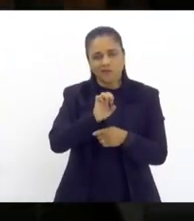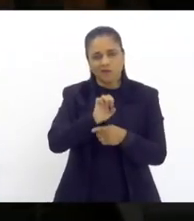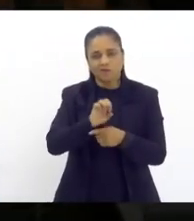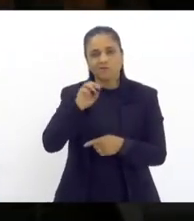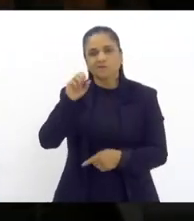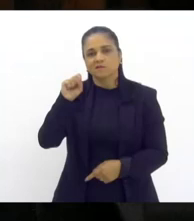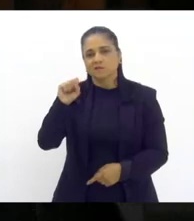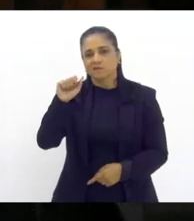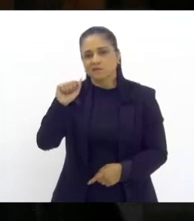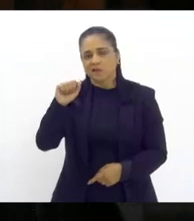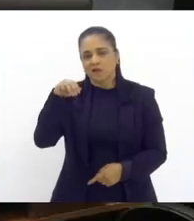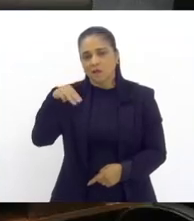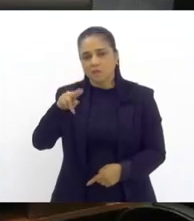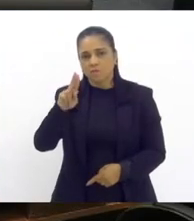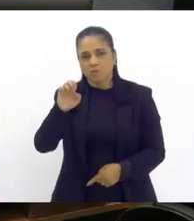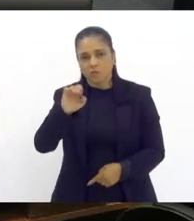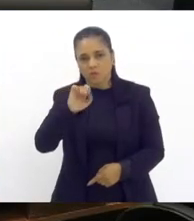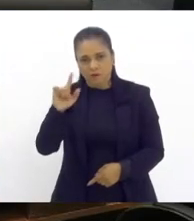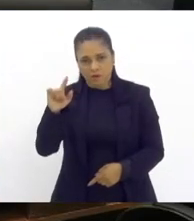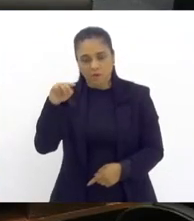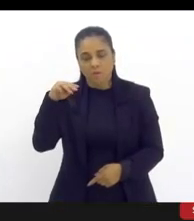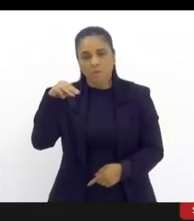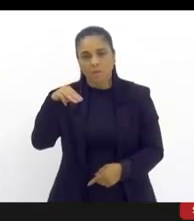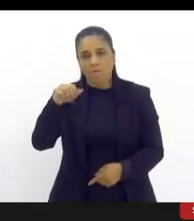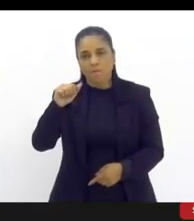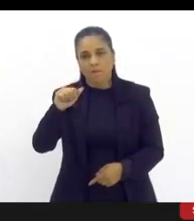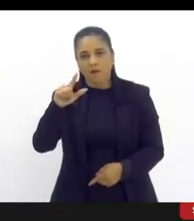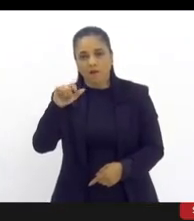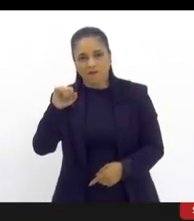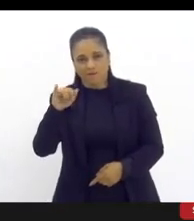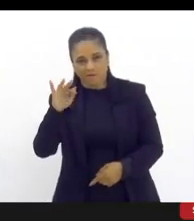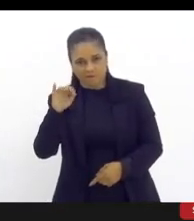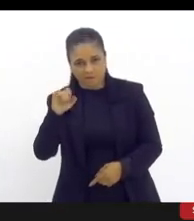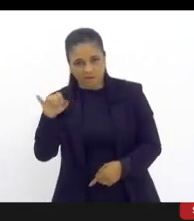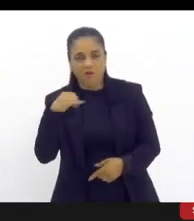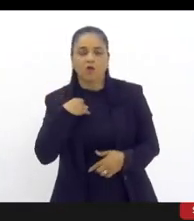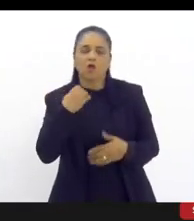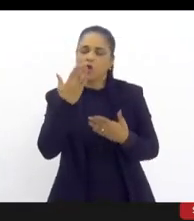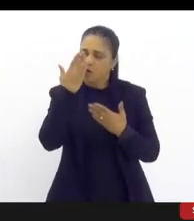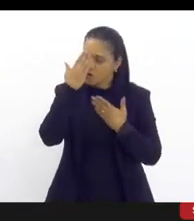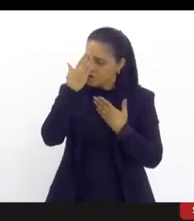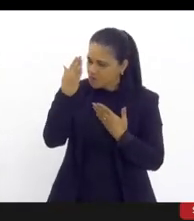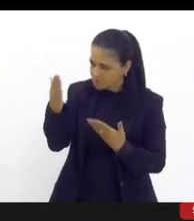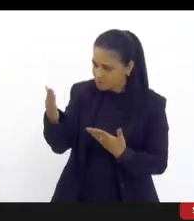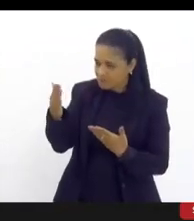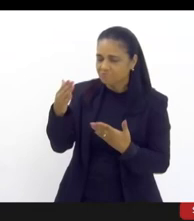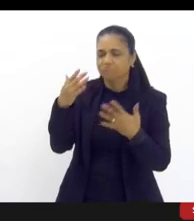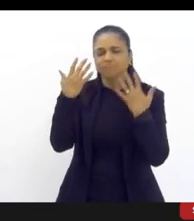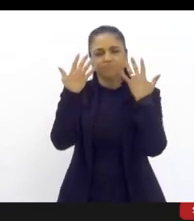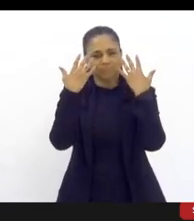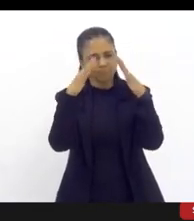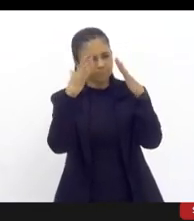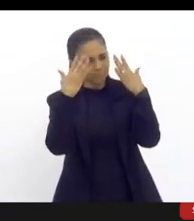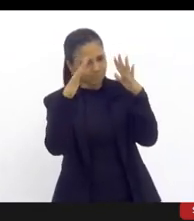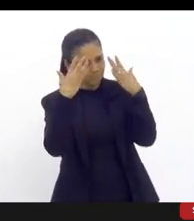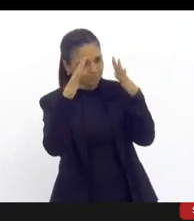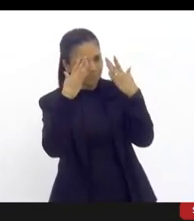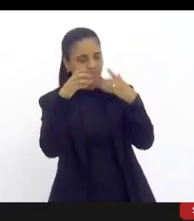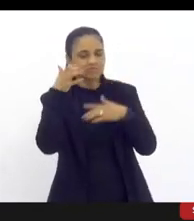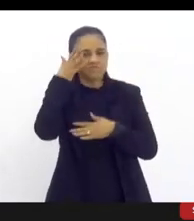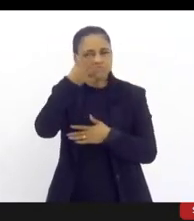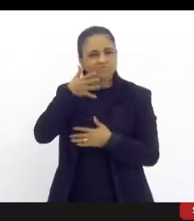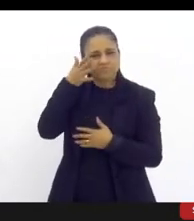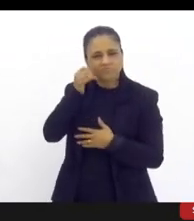Malafaia, a parte concedida. Muito, muito obrigado. Eu quero aplaudir seu discurso.